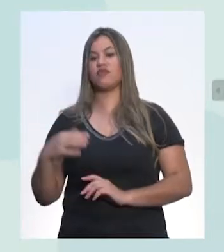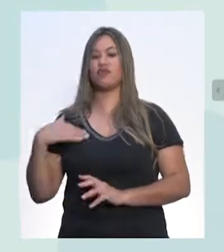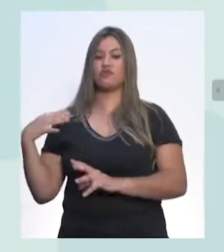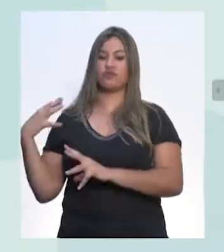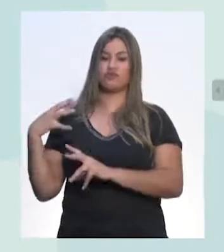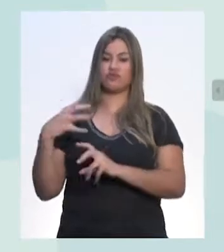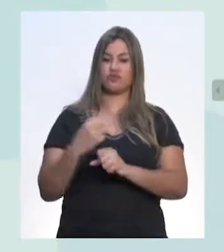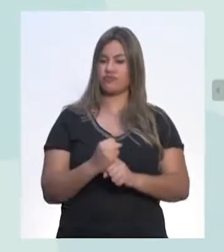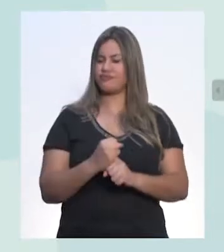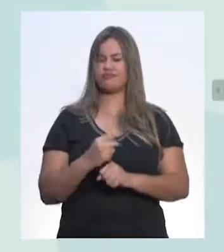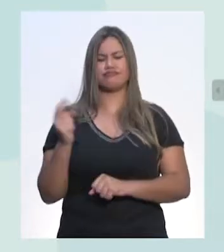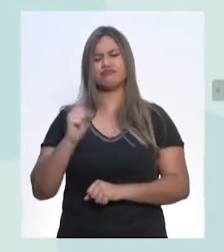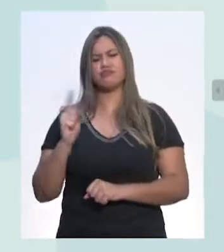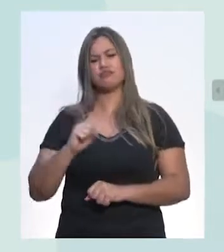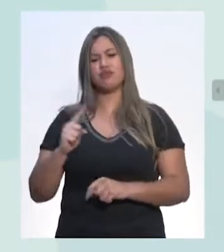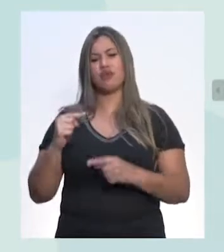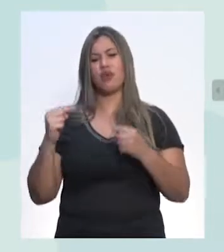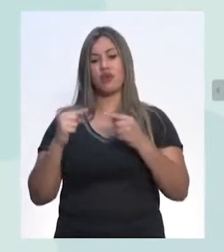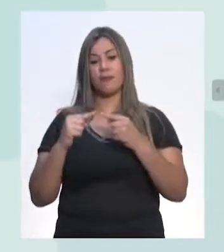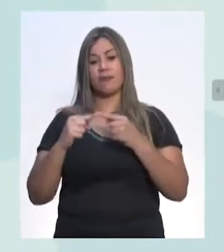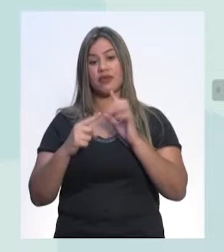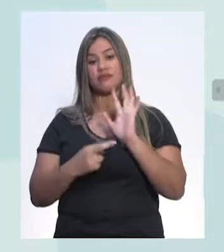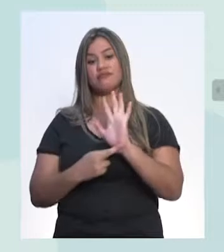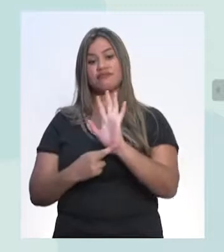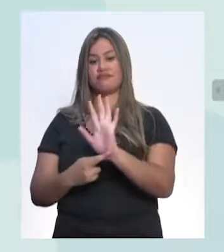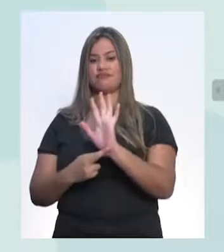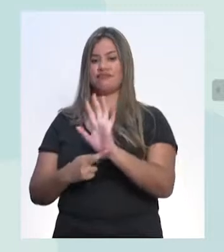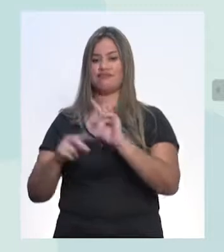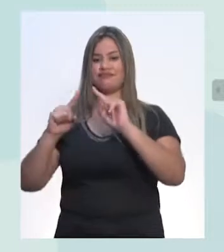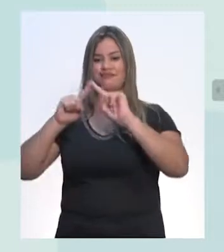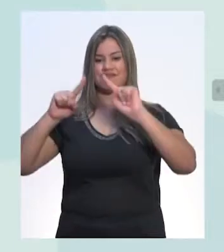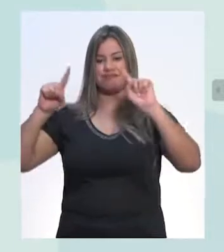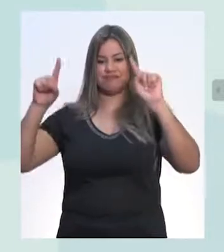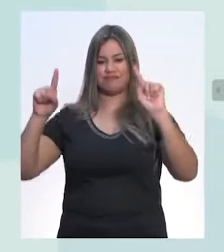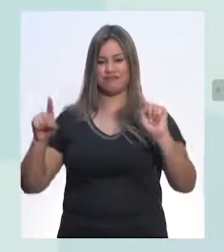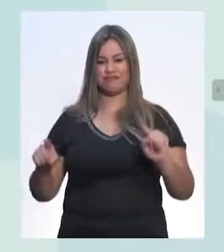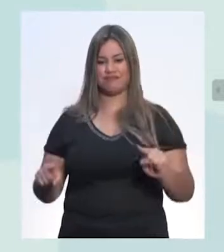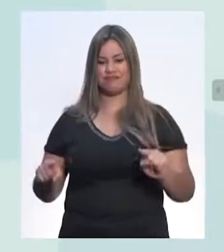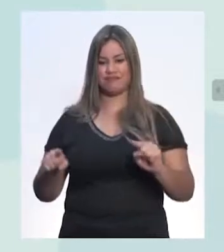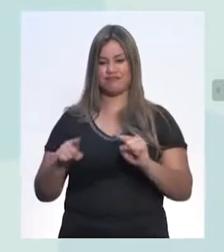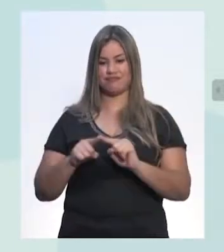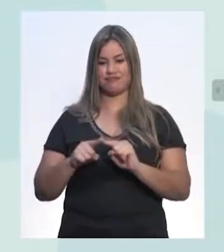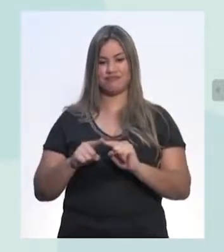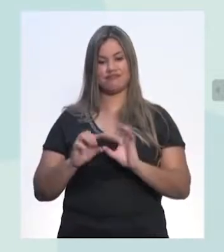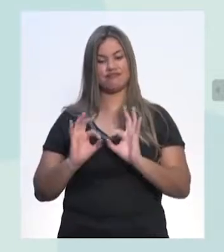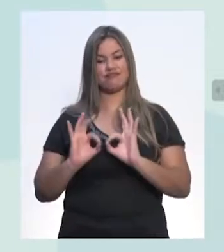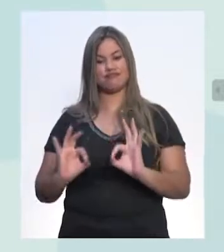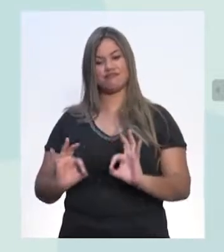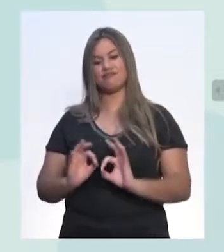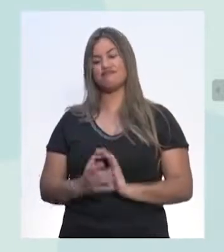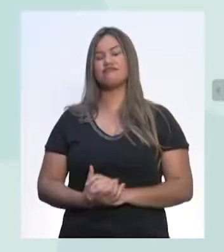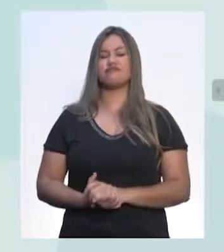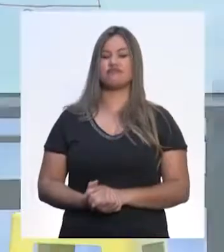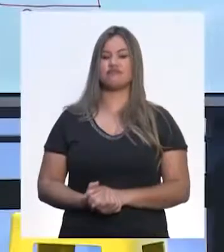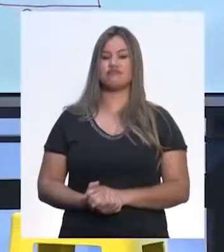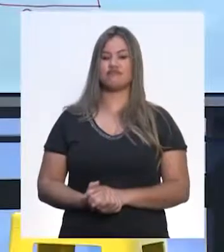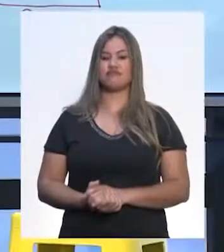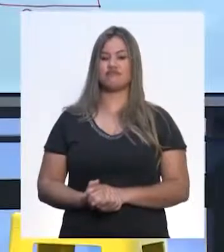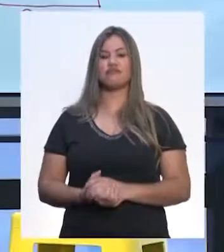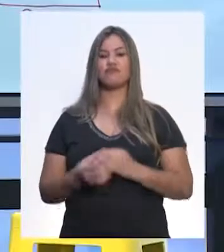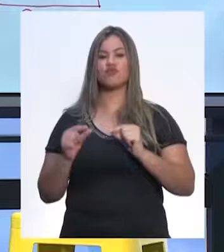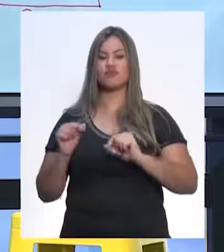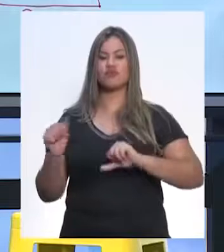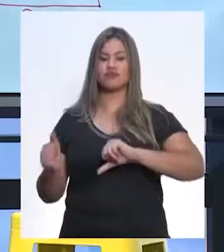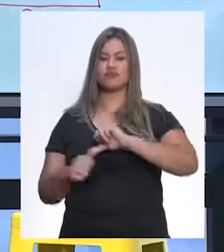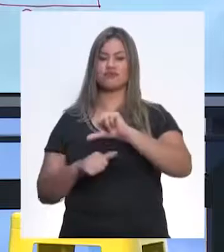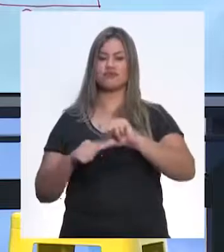a ideia era só fazer a representação da equação. O que a gente chama isso?